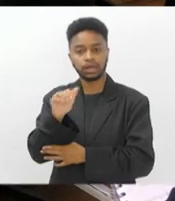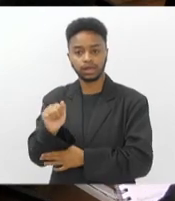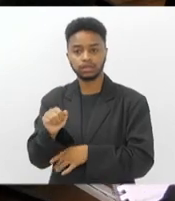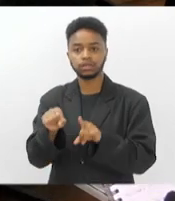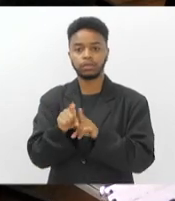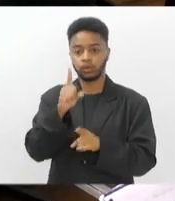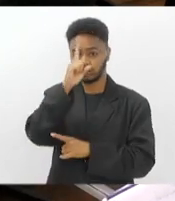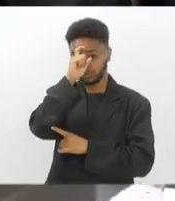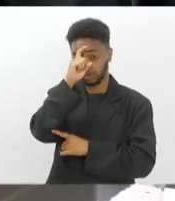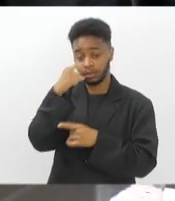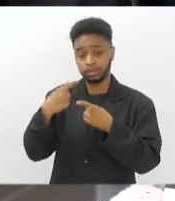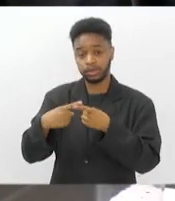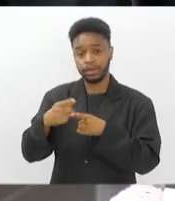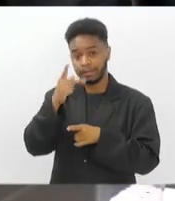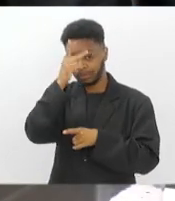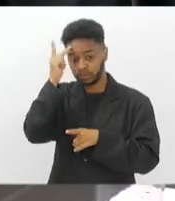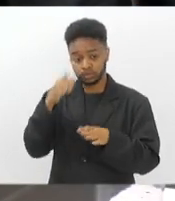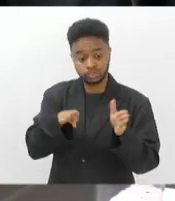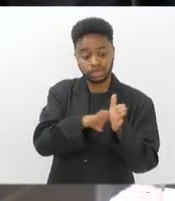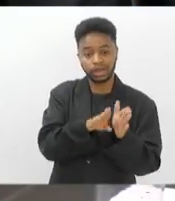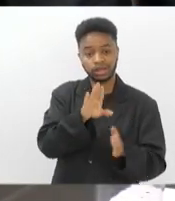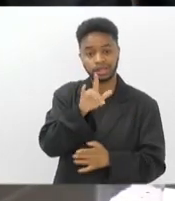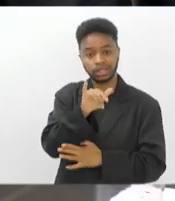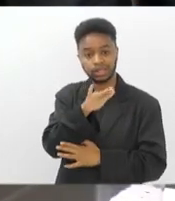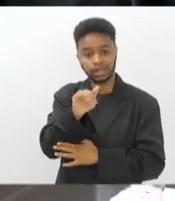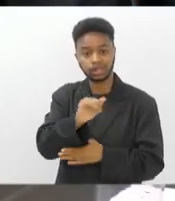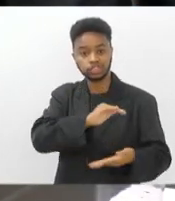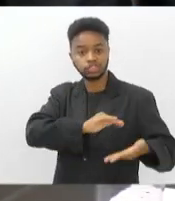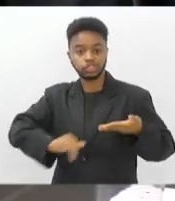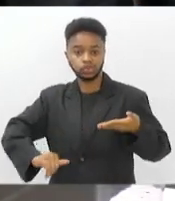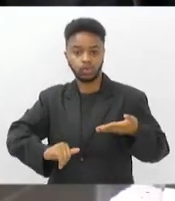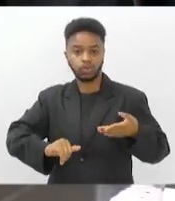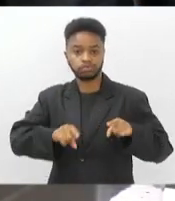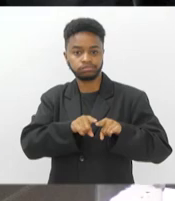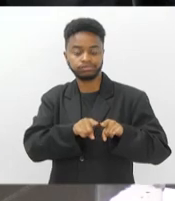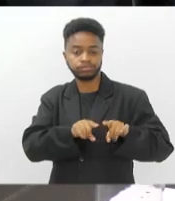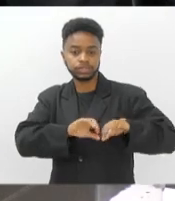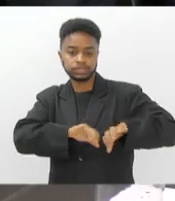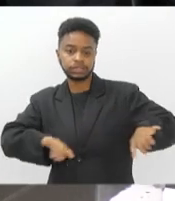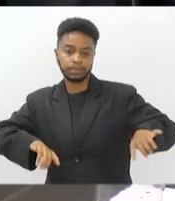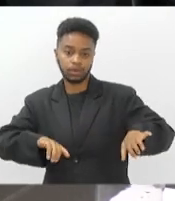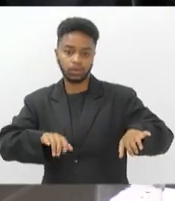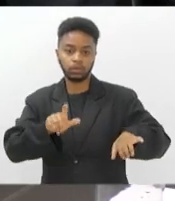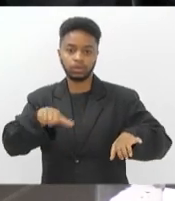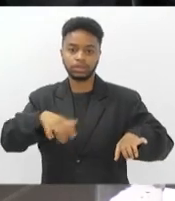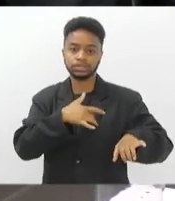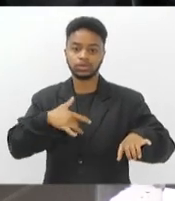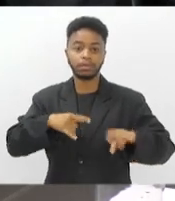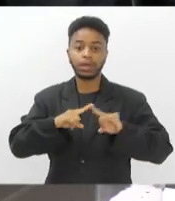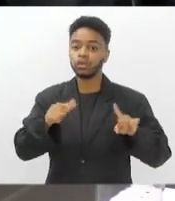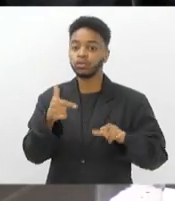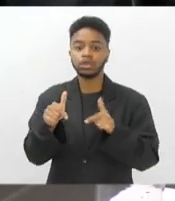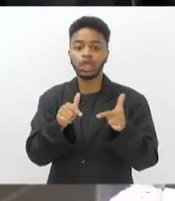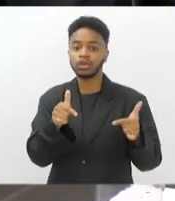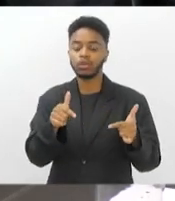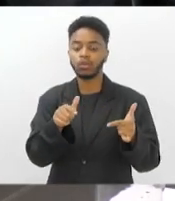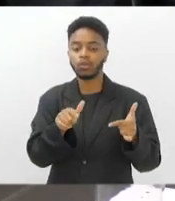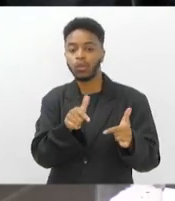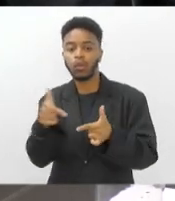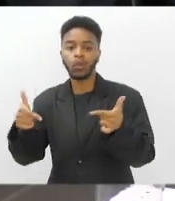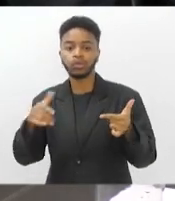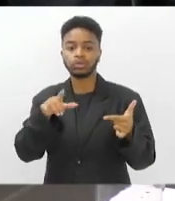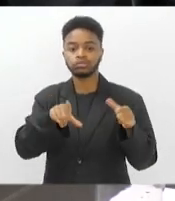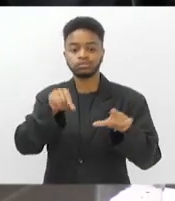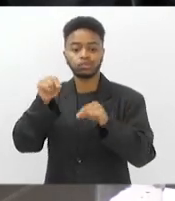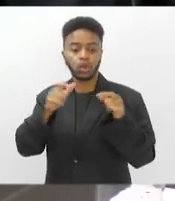pessoas Iam até as clínicas e as clínicas tinham sido descredenciados do plano de saúde e não tinha nenhuma outra opção ali perto da